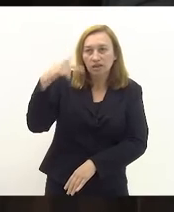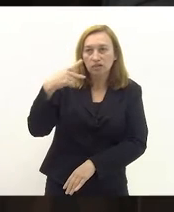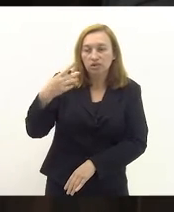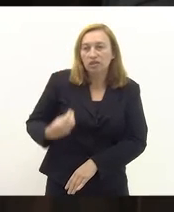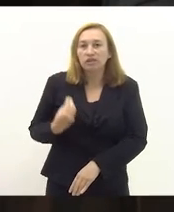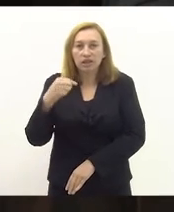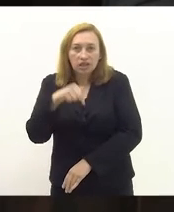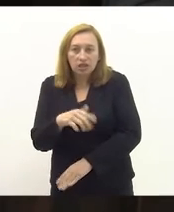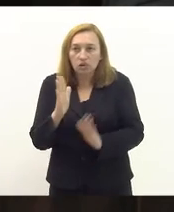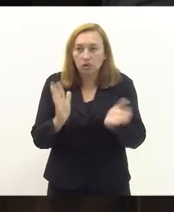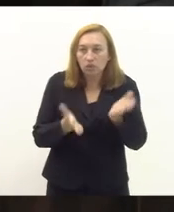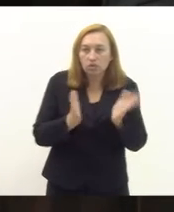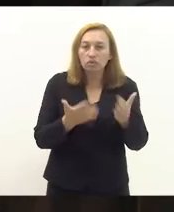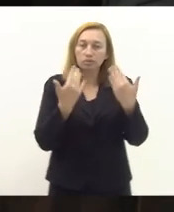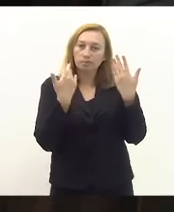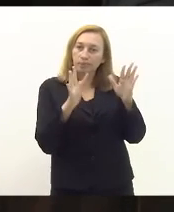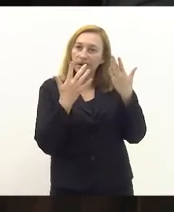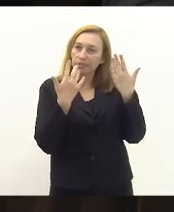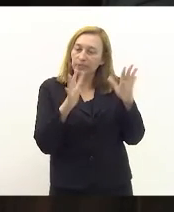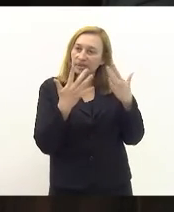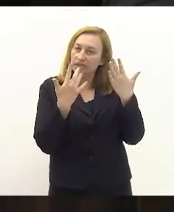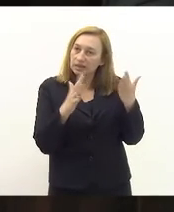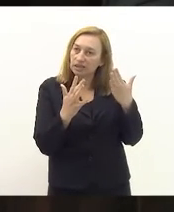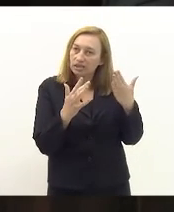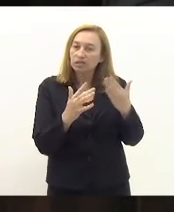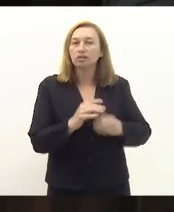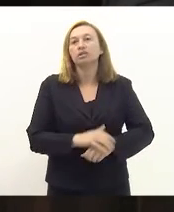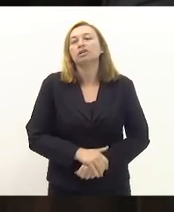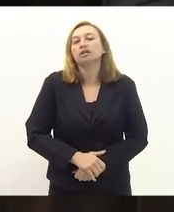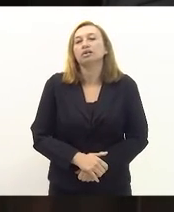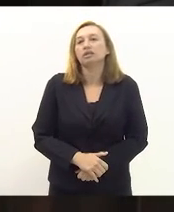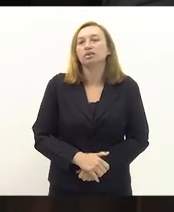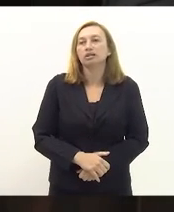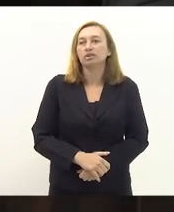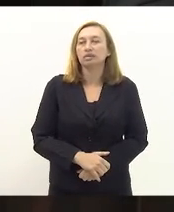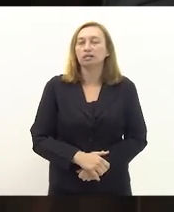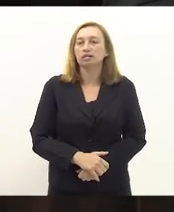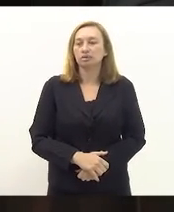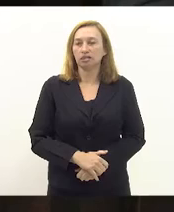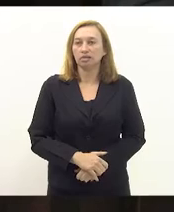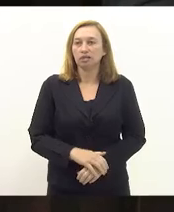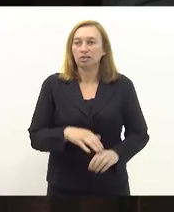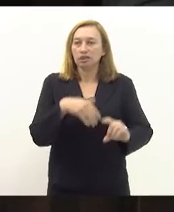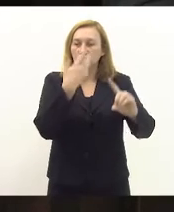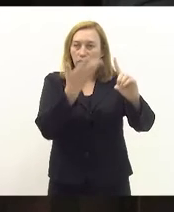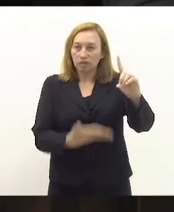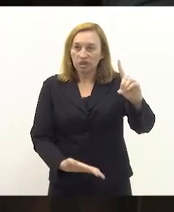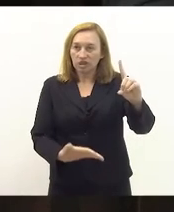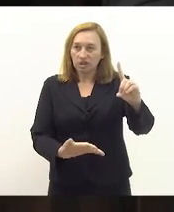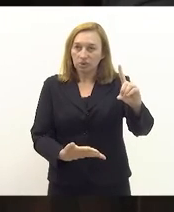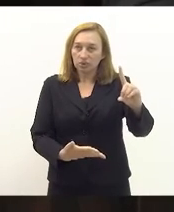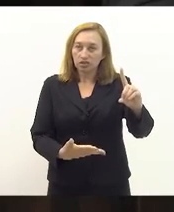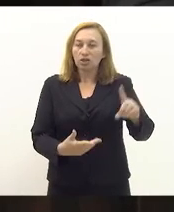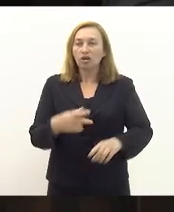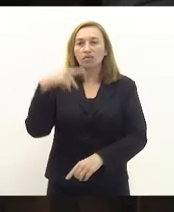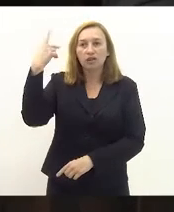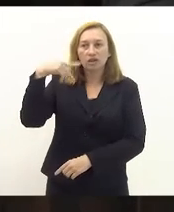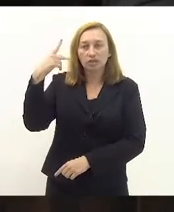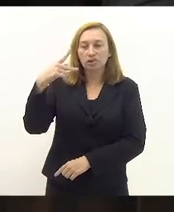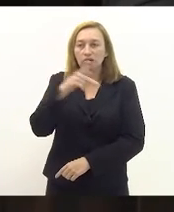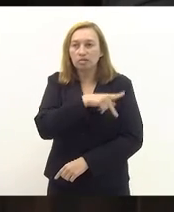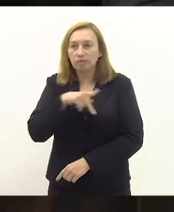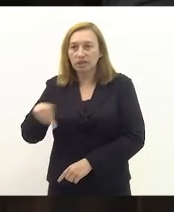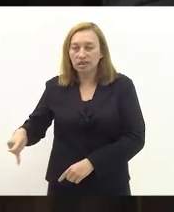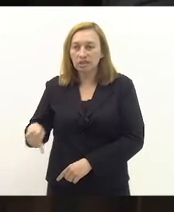estão aqui hoje prestigiando o essa grande homenagem ao nosso Vereador Presidente